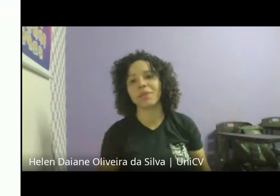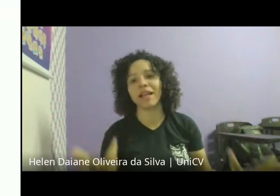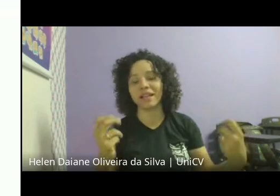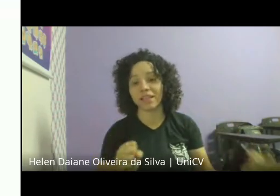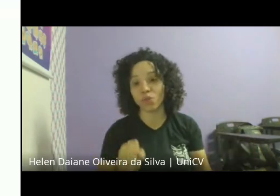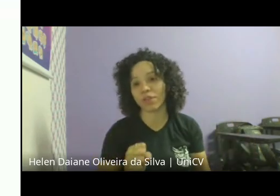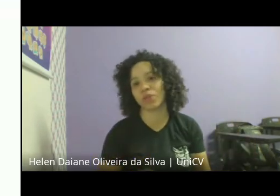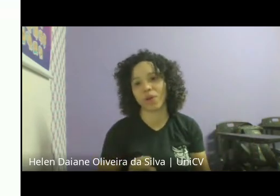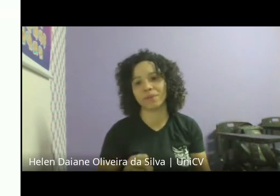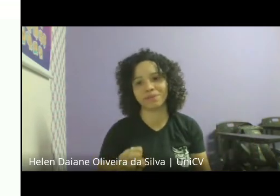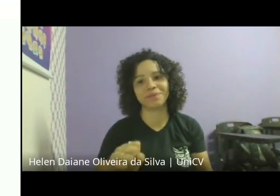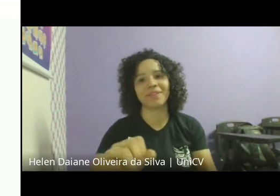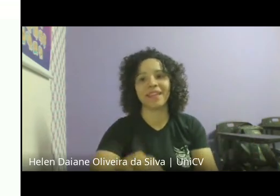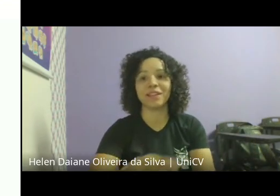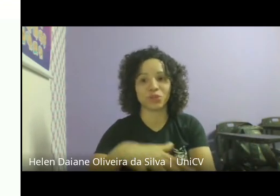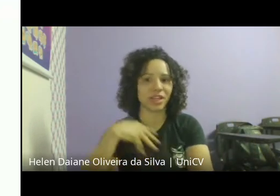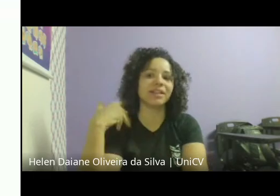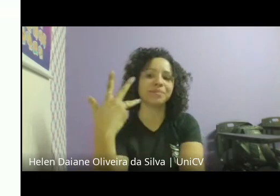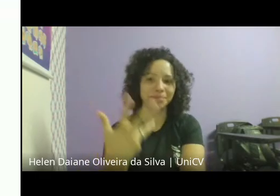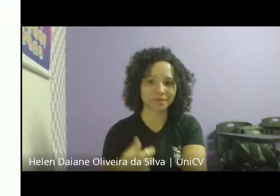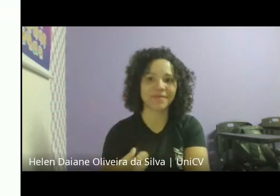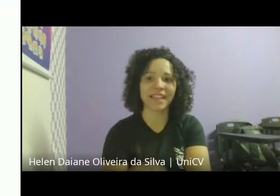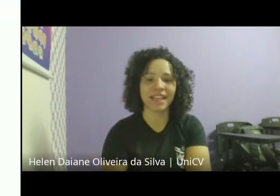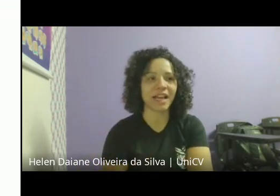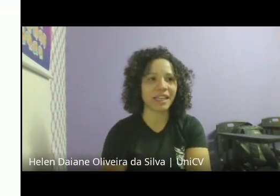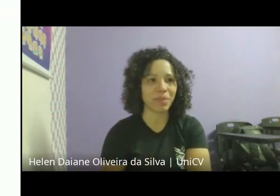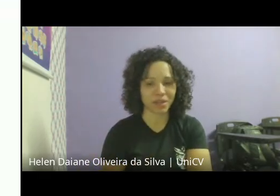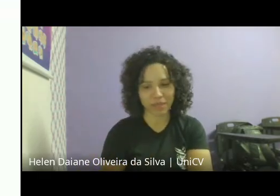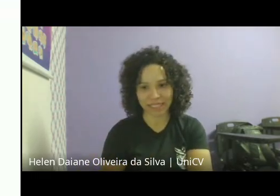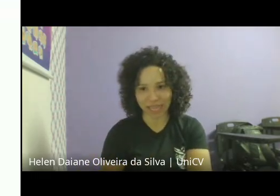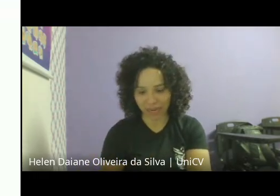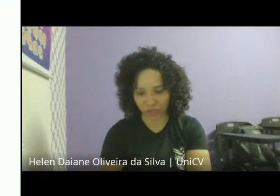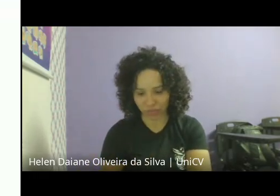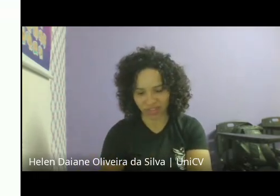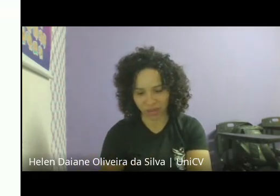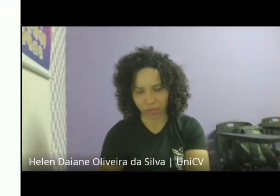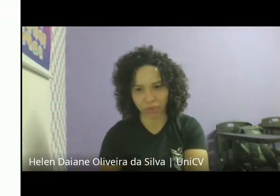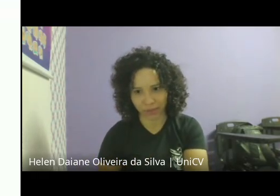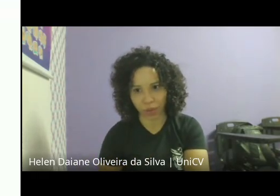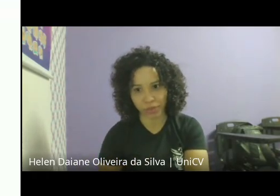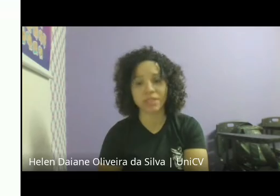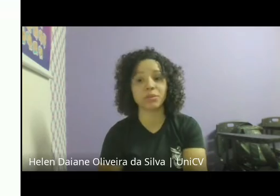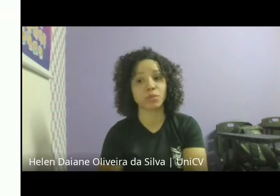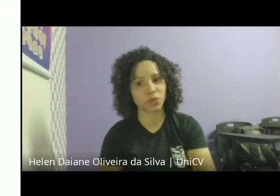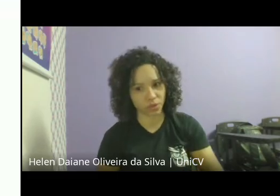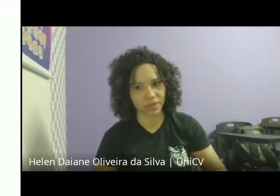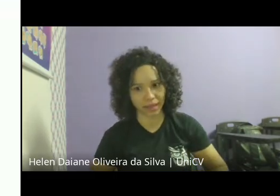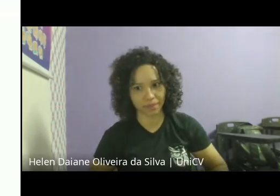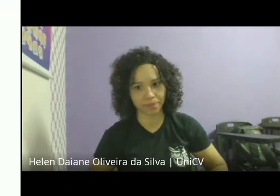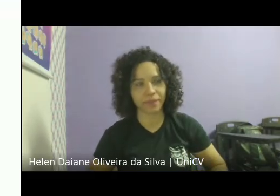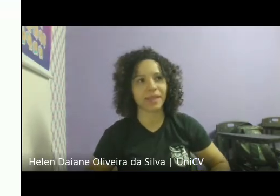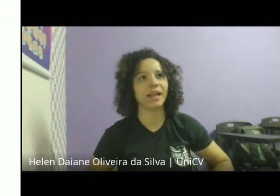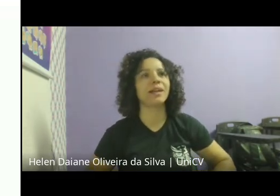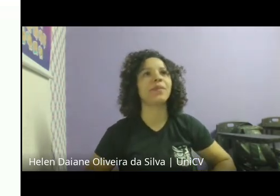como trabalhar em uma só. Então, já aqui perto da minha cidade, a uns 100 e poucos quilômetros, nós temos uma